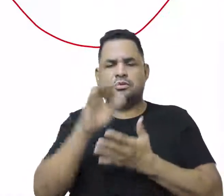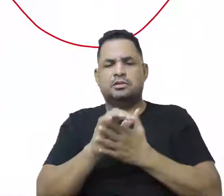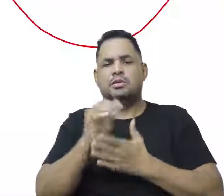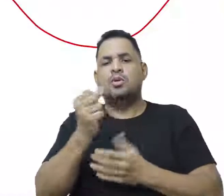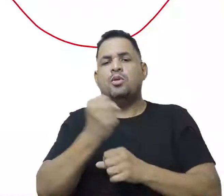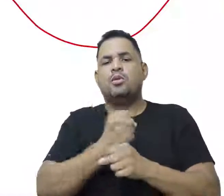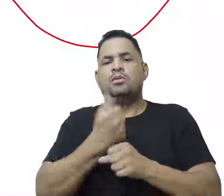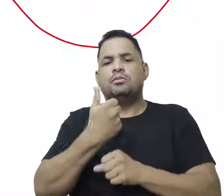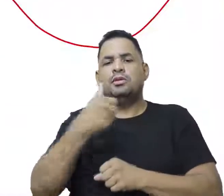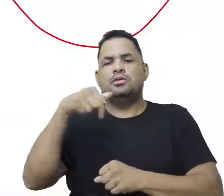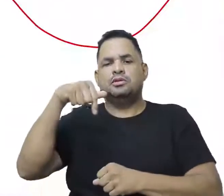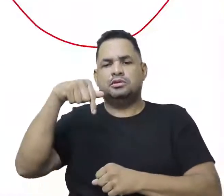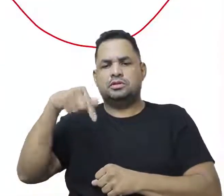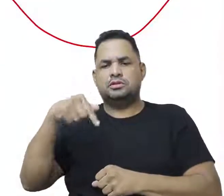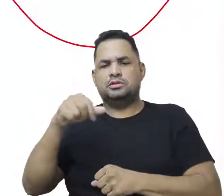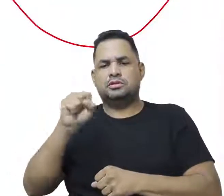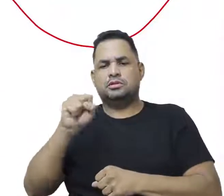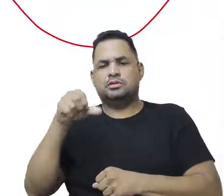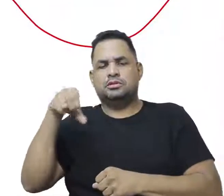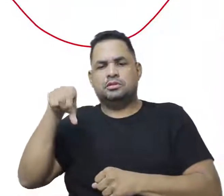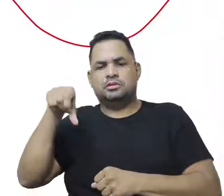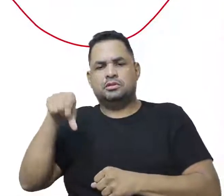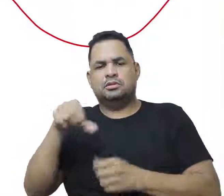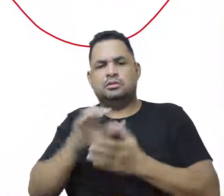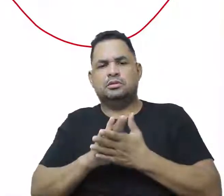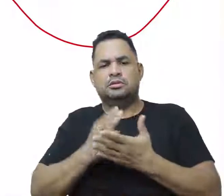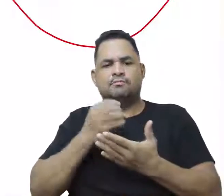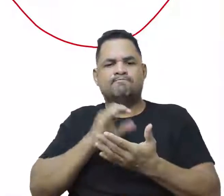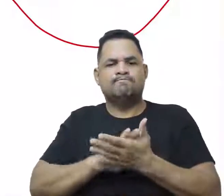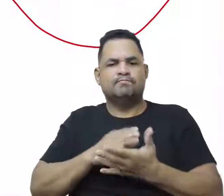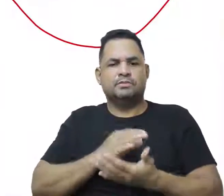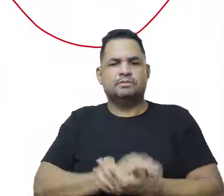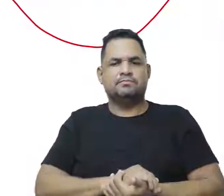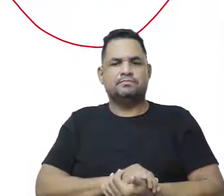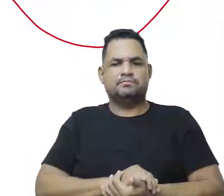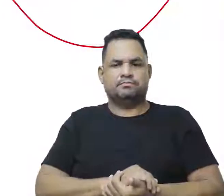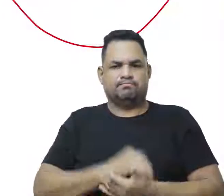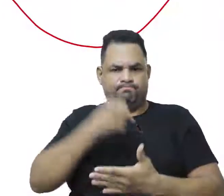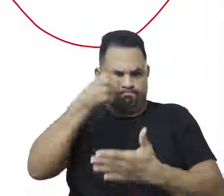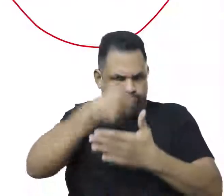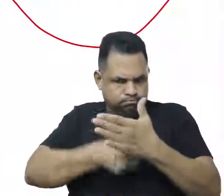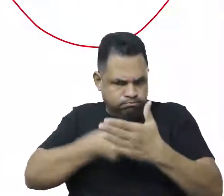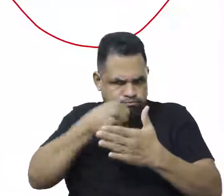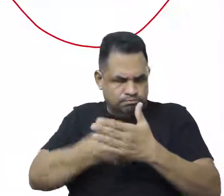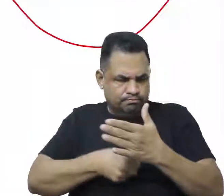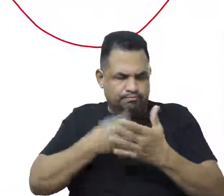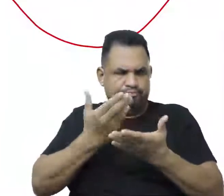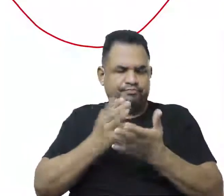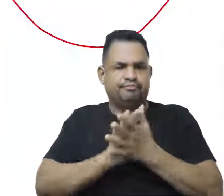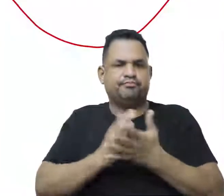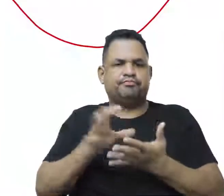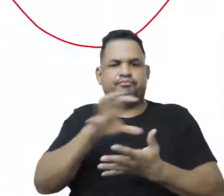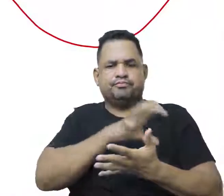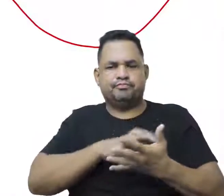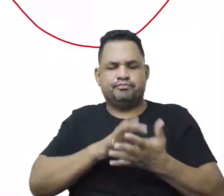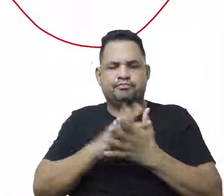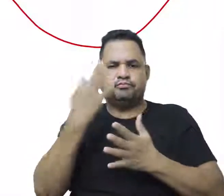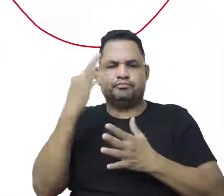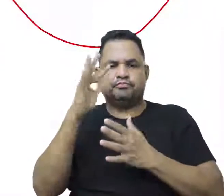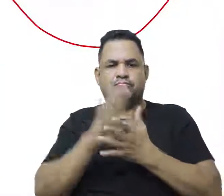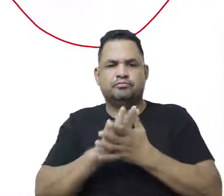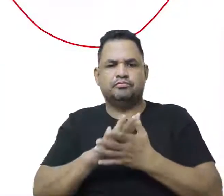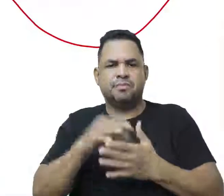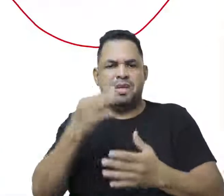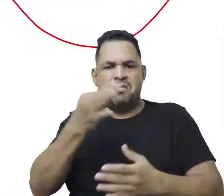então defendendo o espírito da Revolução Francesa aqui ó 1789 e criticando a restauração